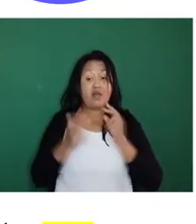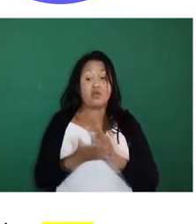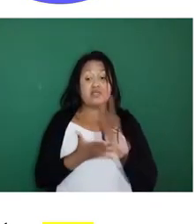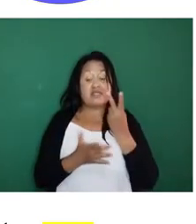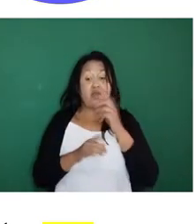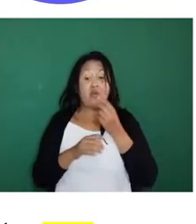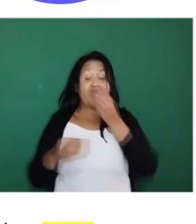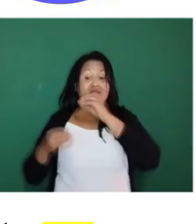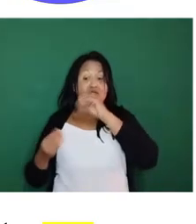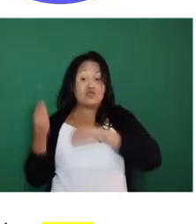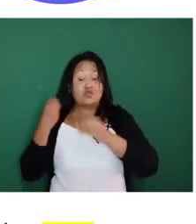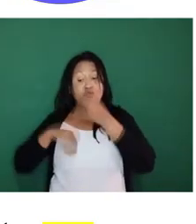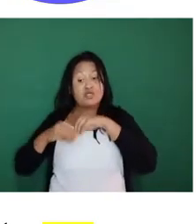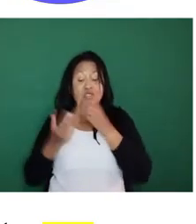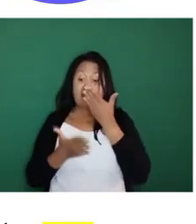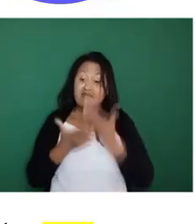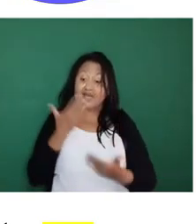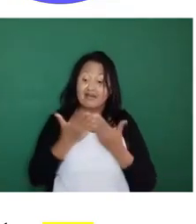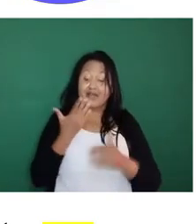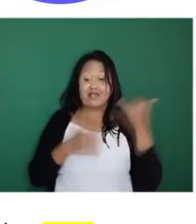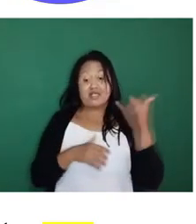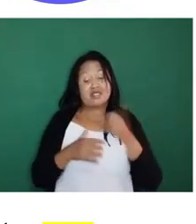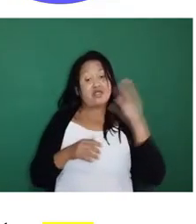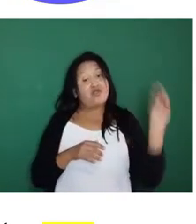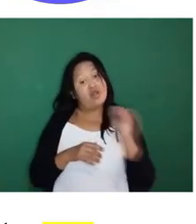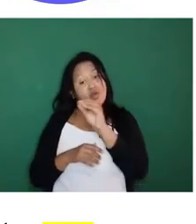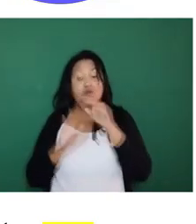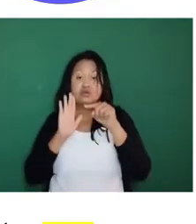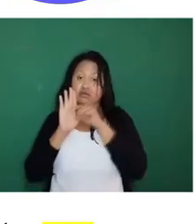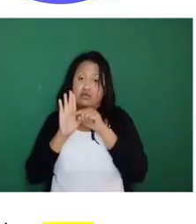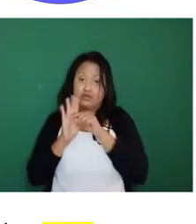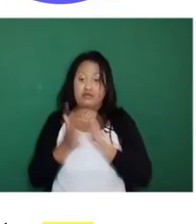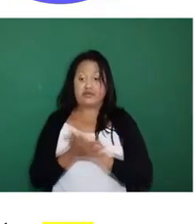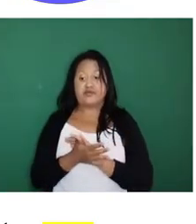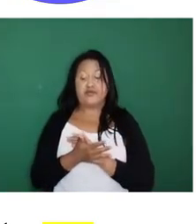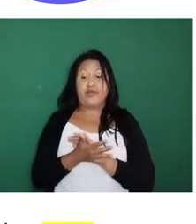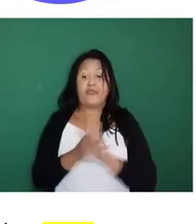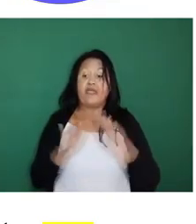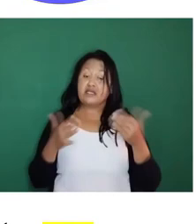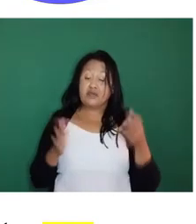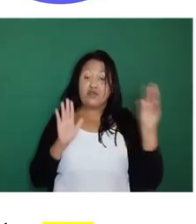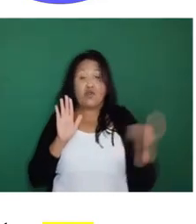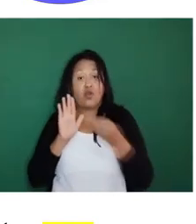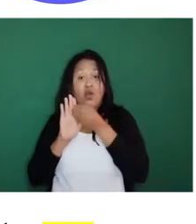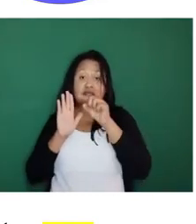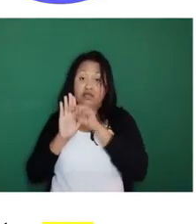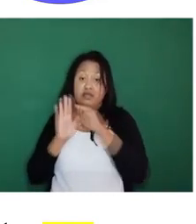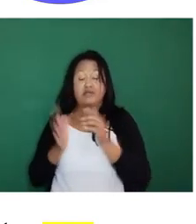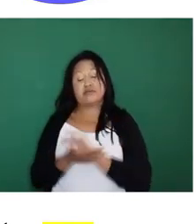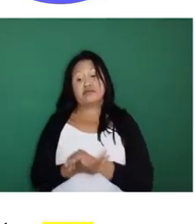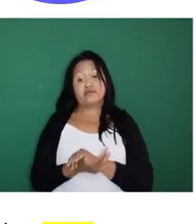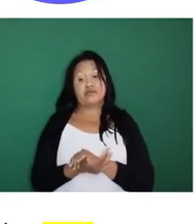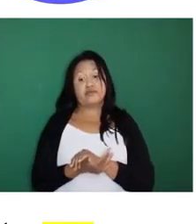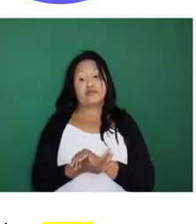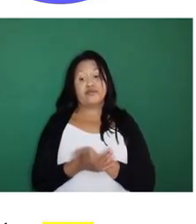essa substância está perdendo energia então eu vou lá e coloca o sinal de menos então aqui foi colocado o sinal de menos